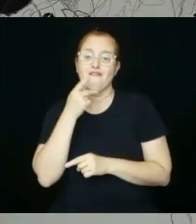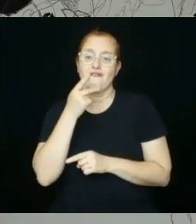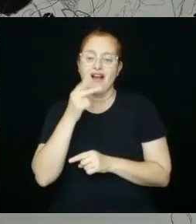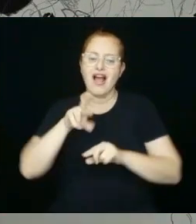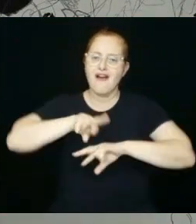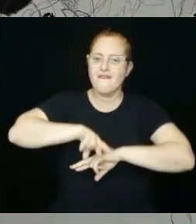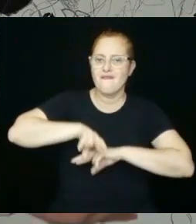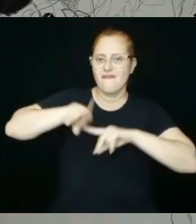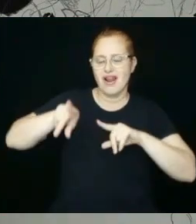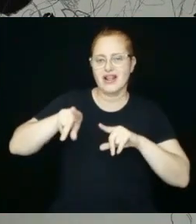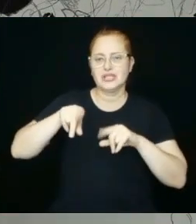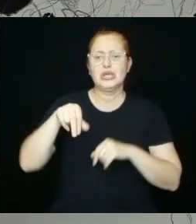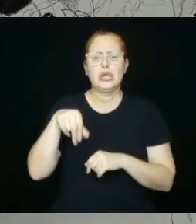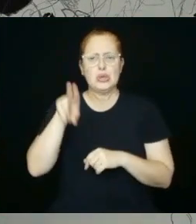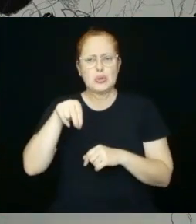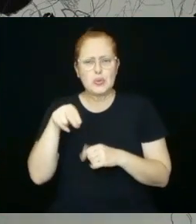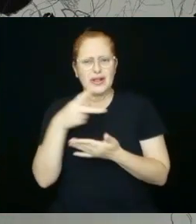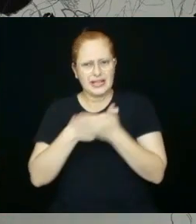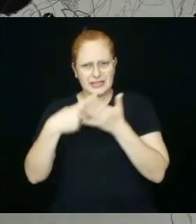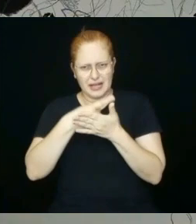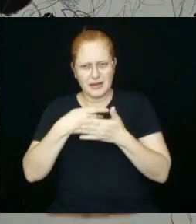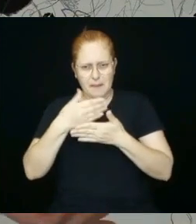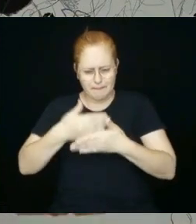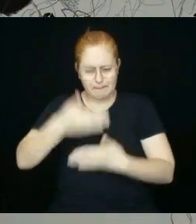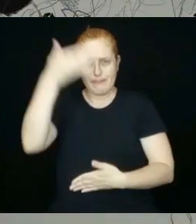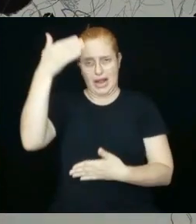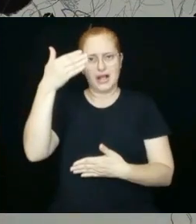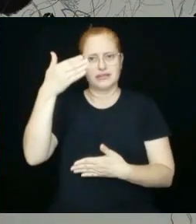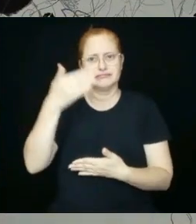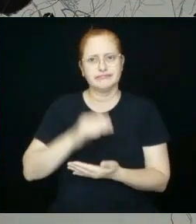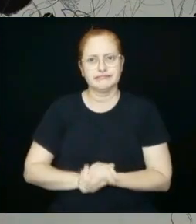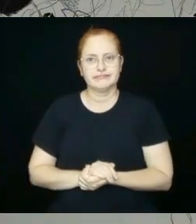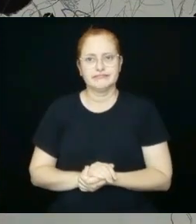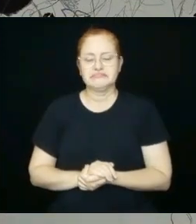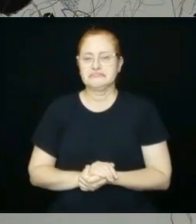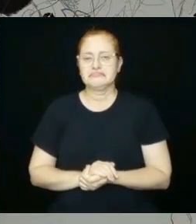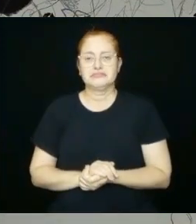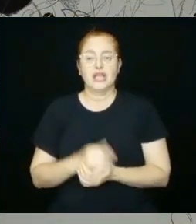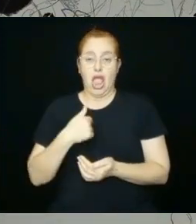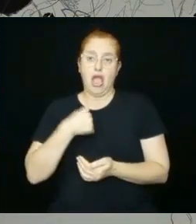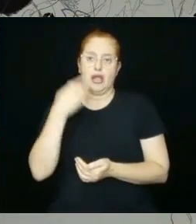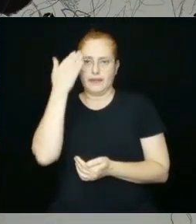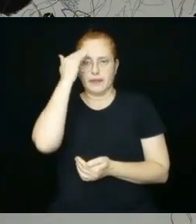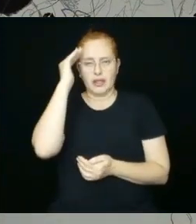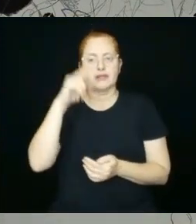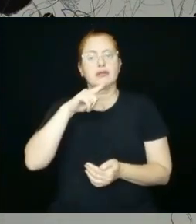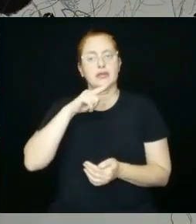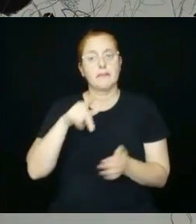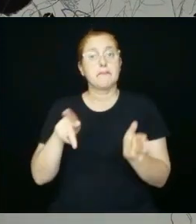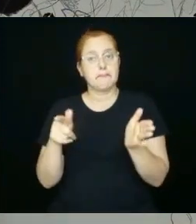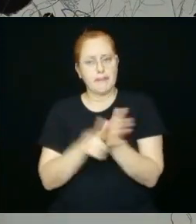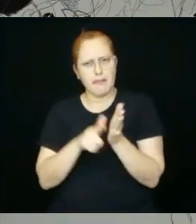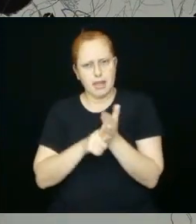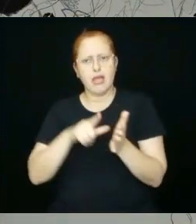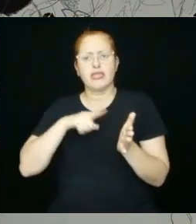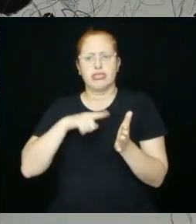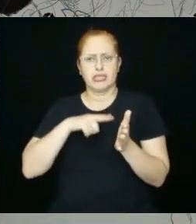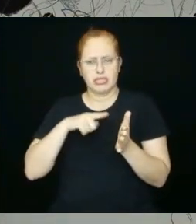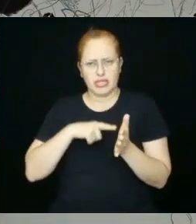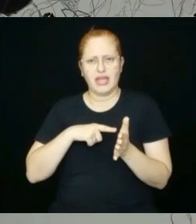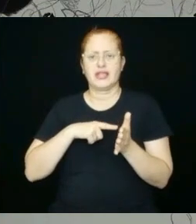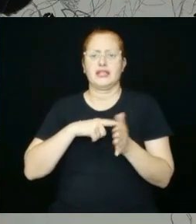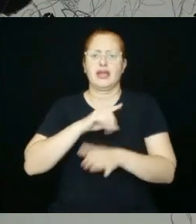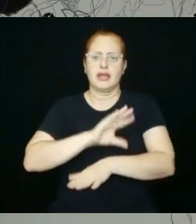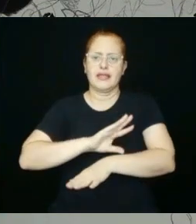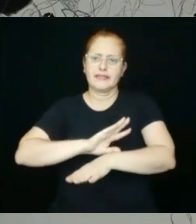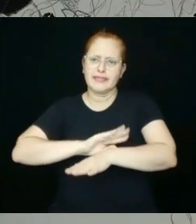assim, da diferença, né? Tu nunca tinha desenhado na parede. E eu entendo, né, que claro, o papel tem uma textura, a parede tem outra, o